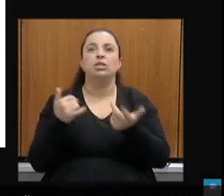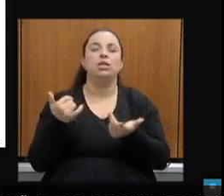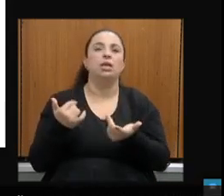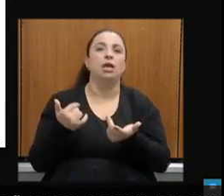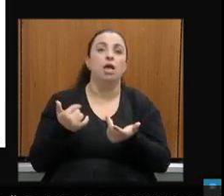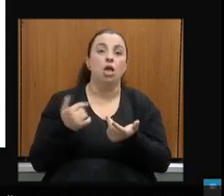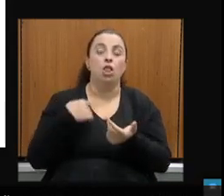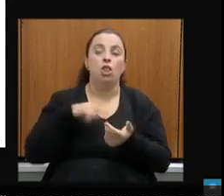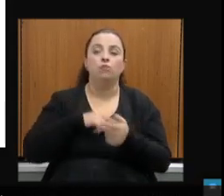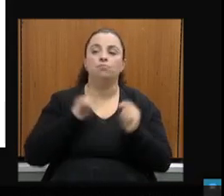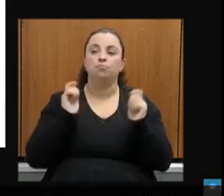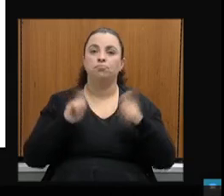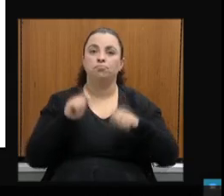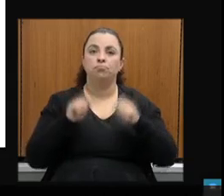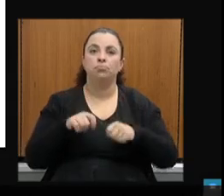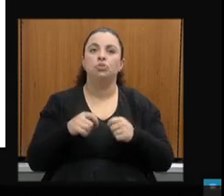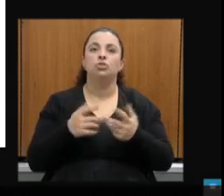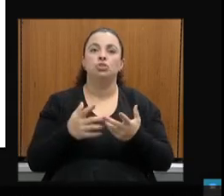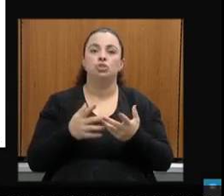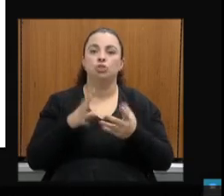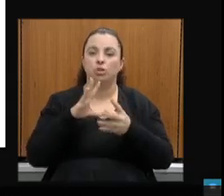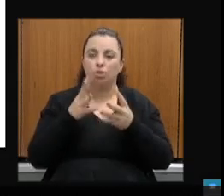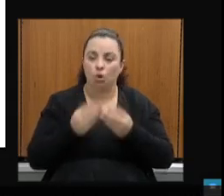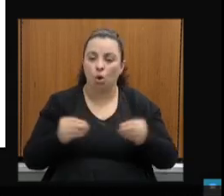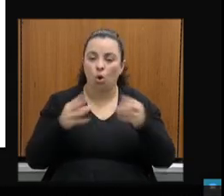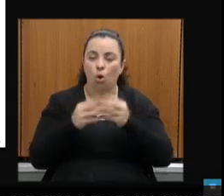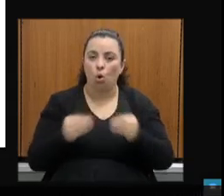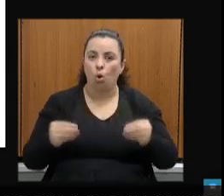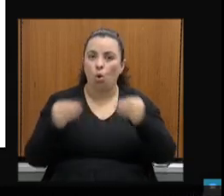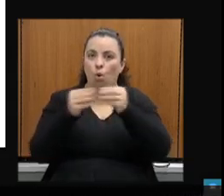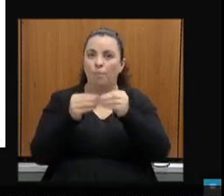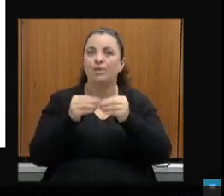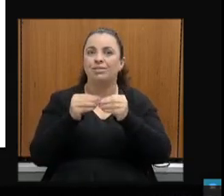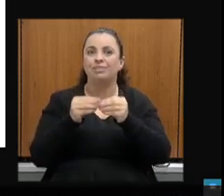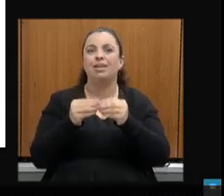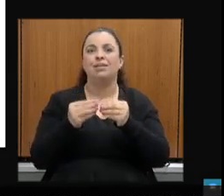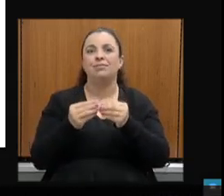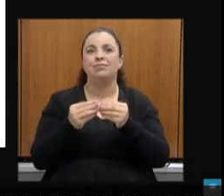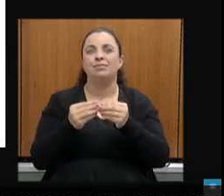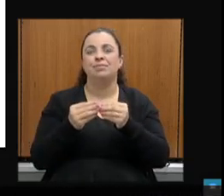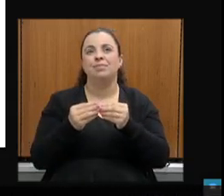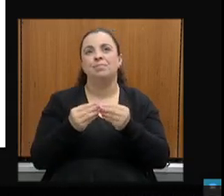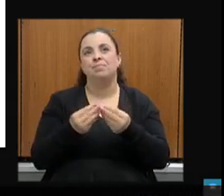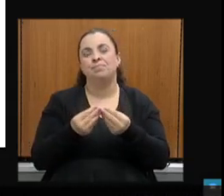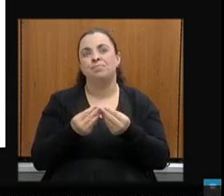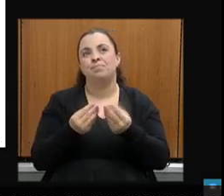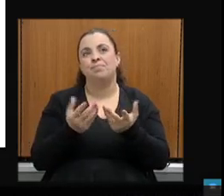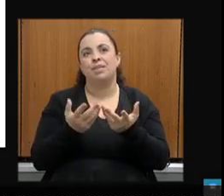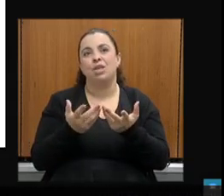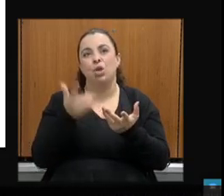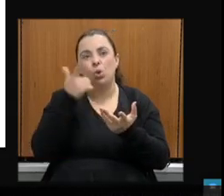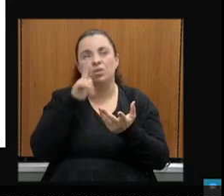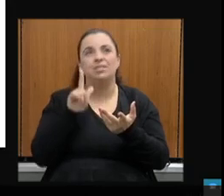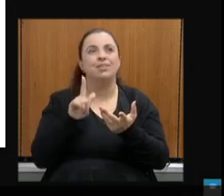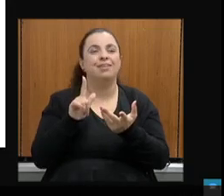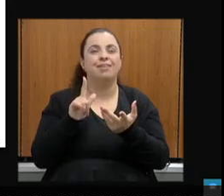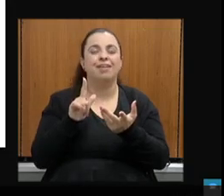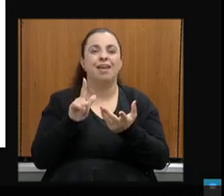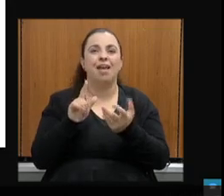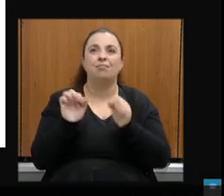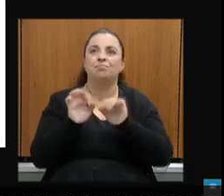compensar o pouco de emissão que nós temos e conseguir ficar vamos ver nem outro em termos